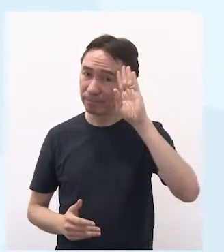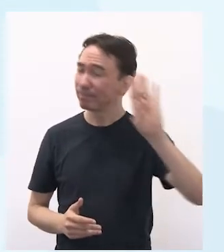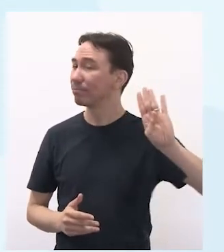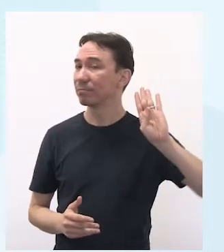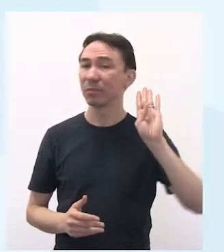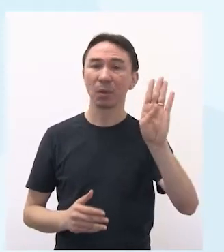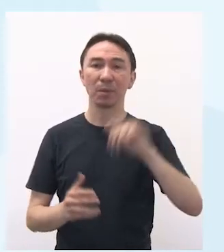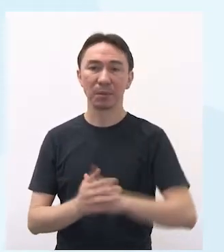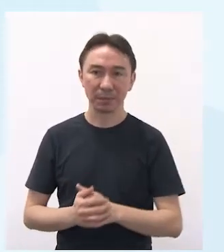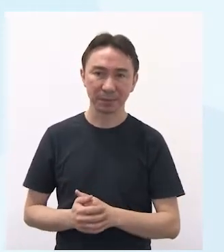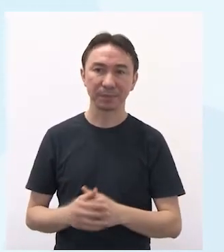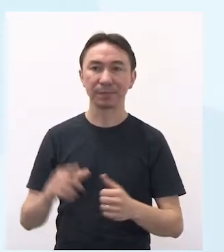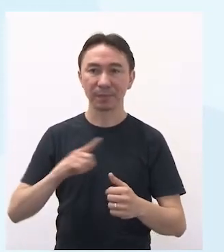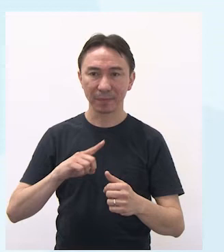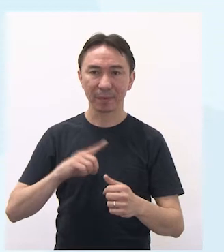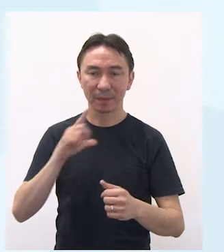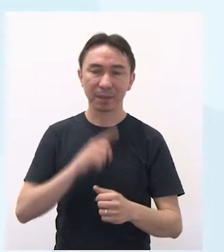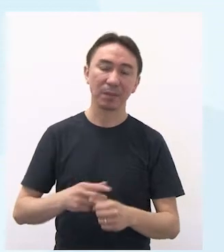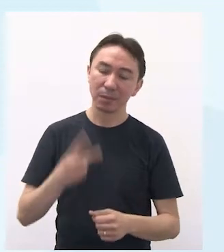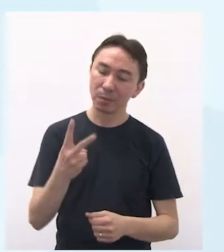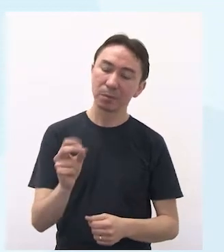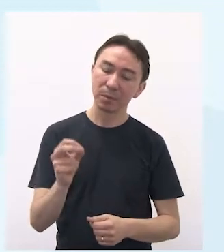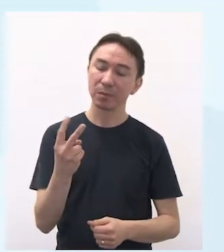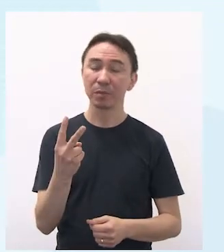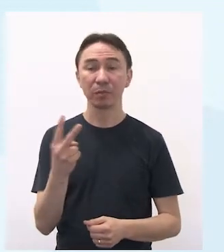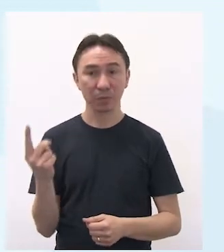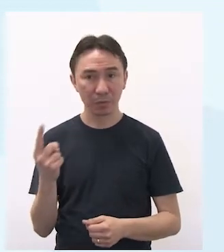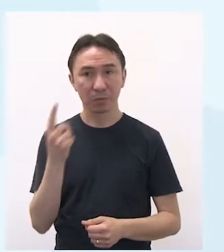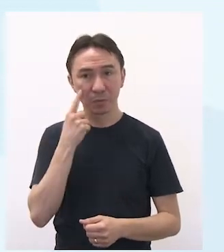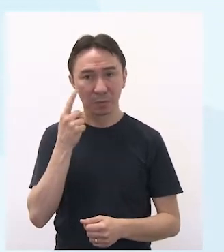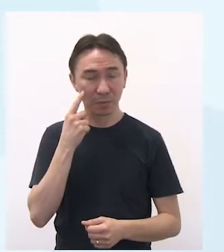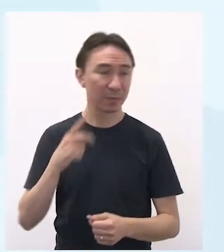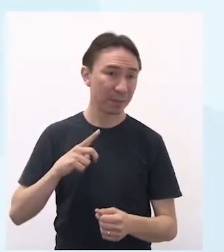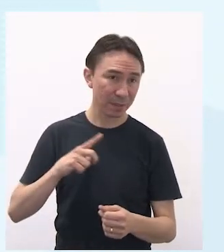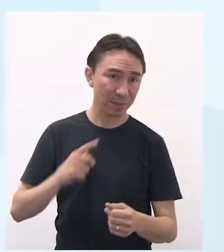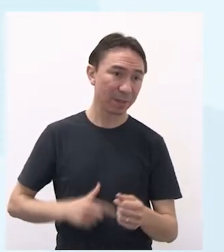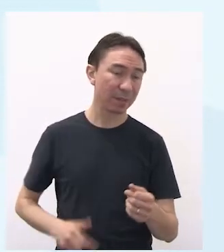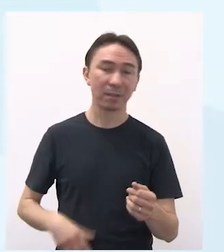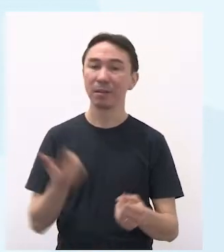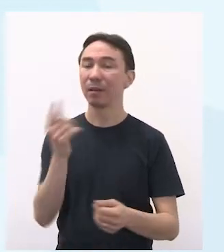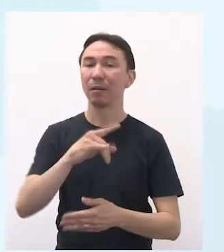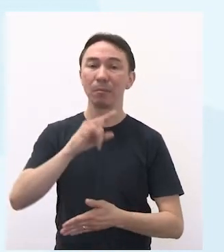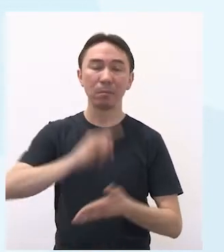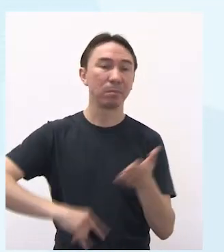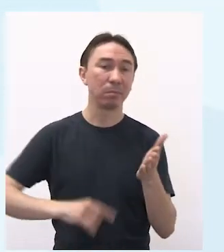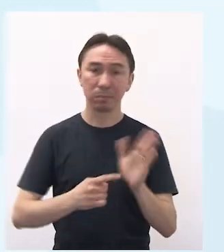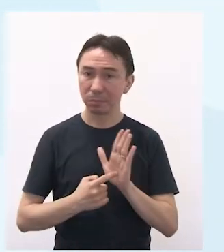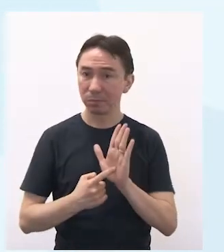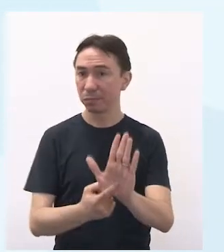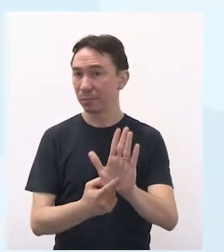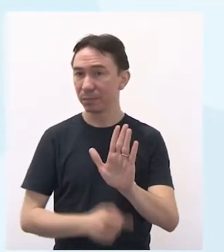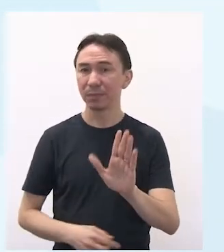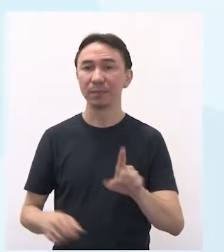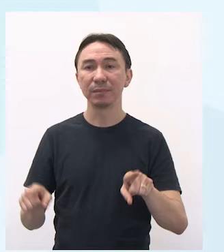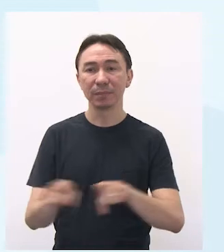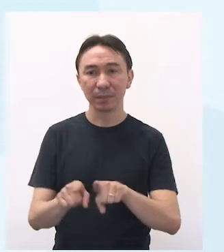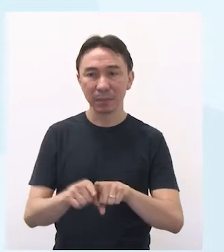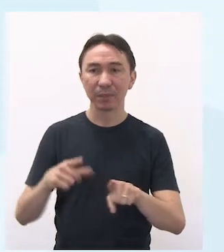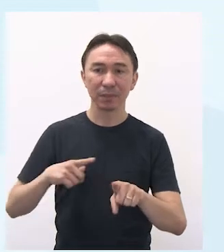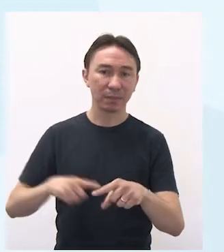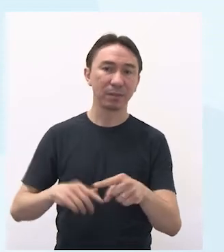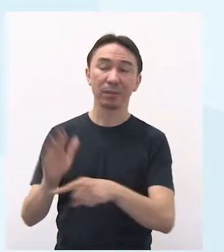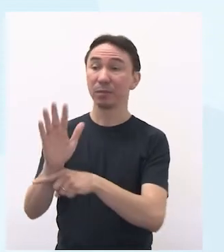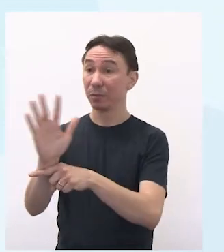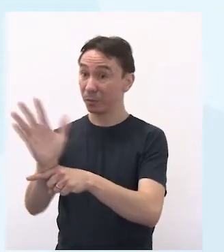a articulação com as nossas matrizes de habilidades essenciais com a avaliação externa. Teremos um vídeo da professora